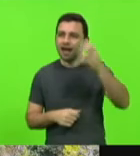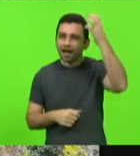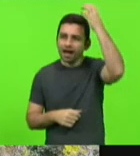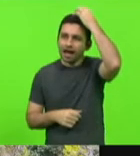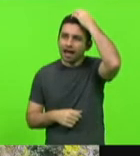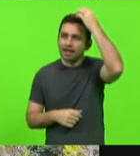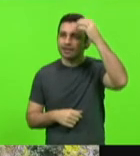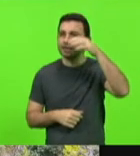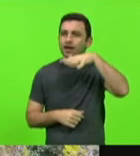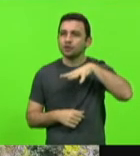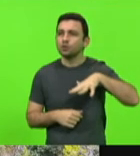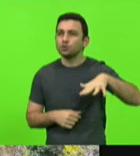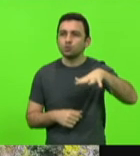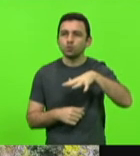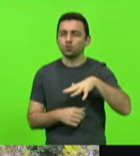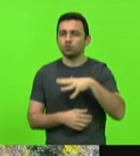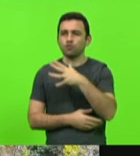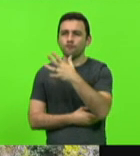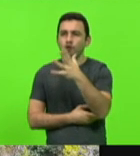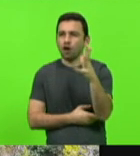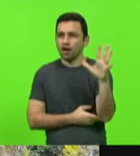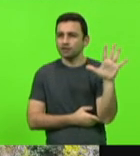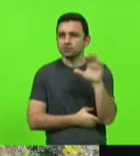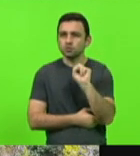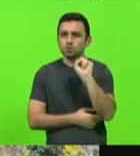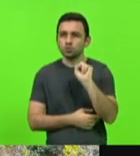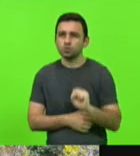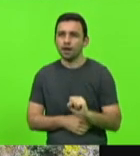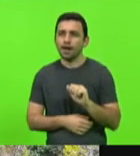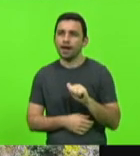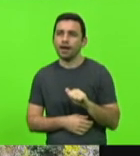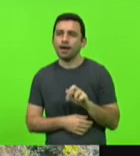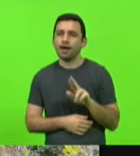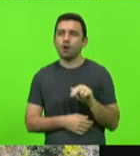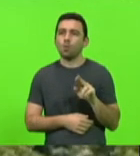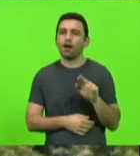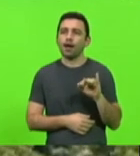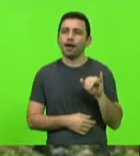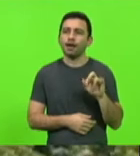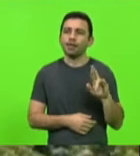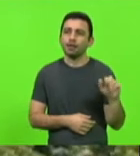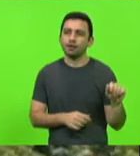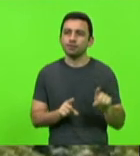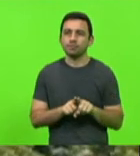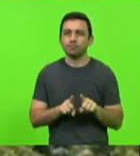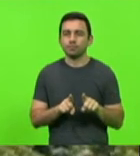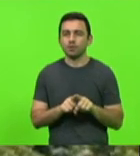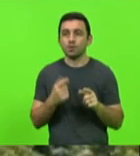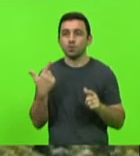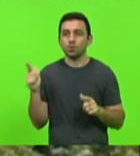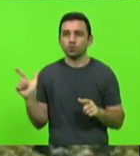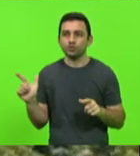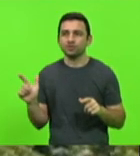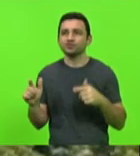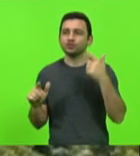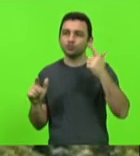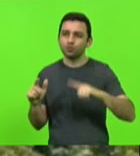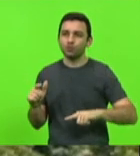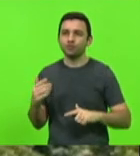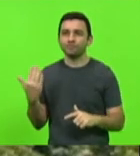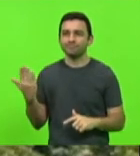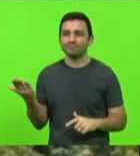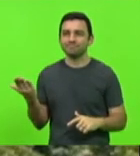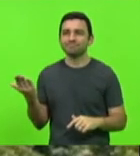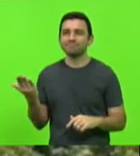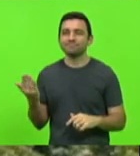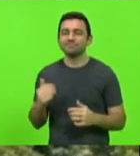nossas florestas aqui no sul, né? Araucária. Próximo. Aí o garapuvu no meio da ilha. Isso aí deve